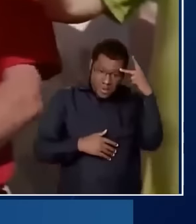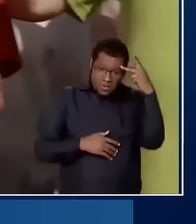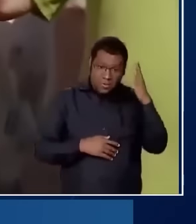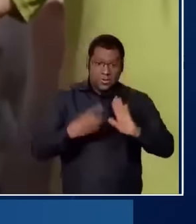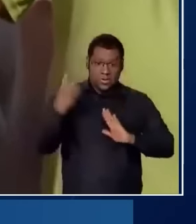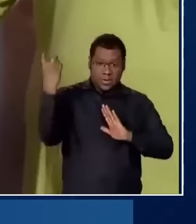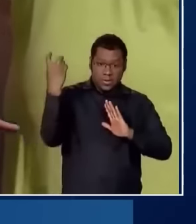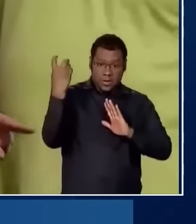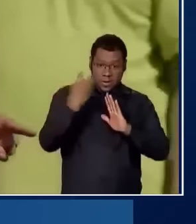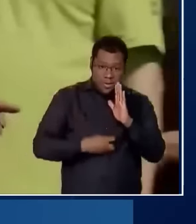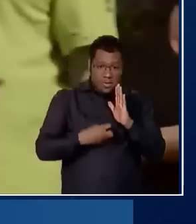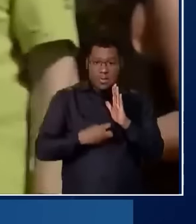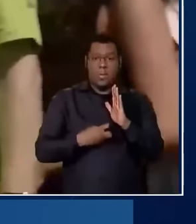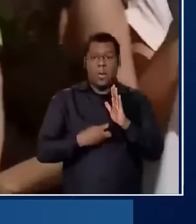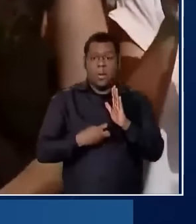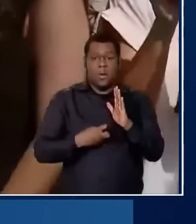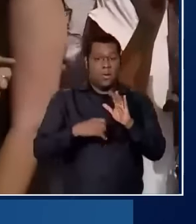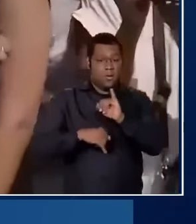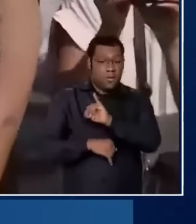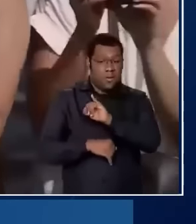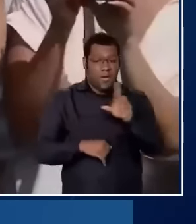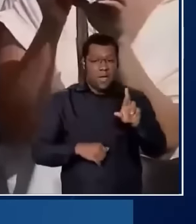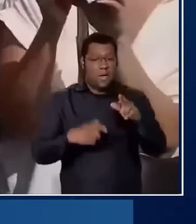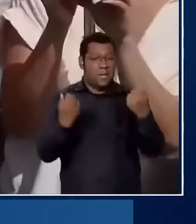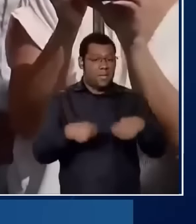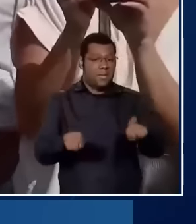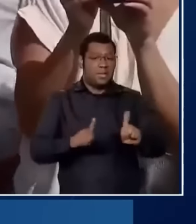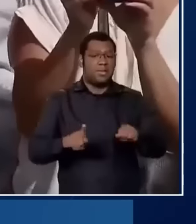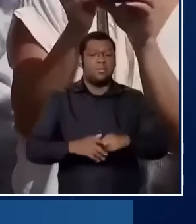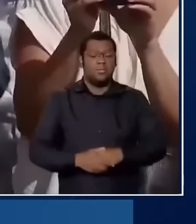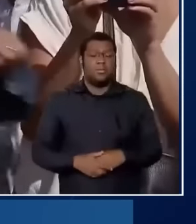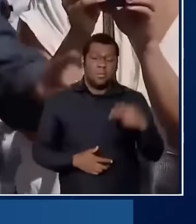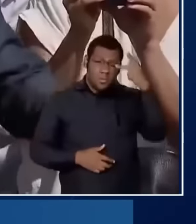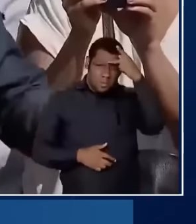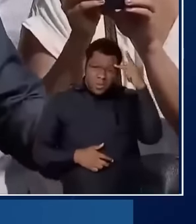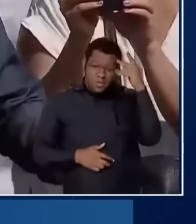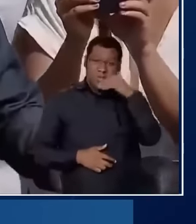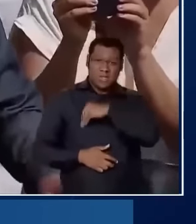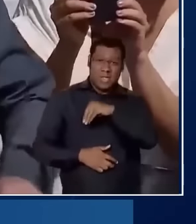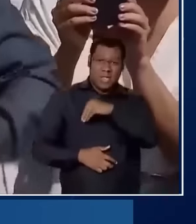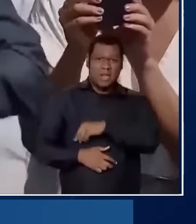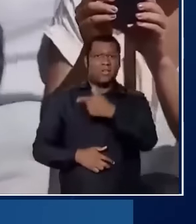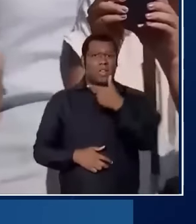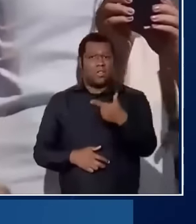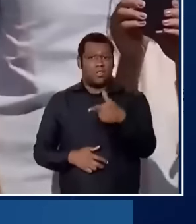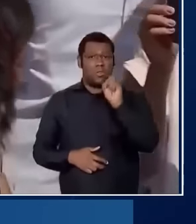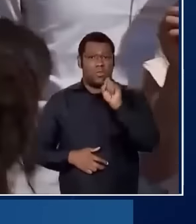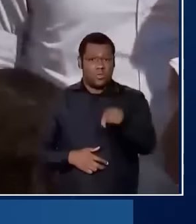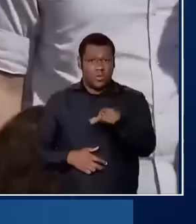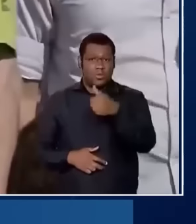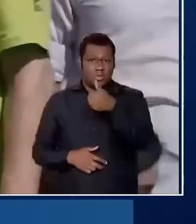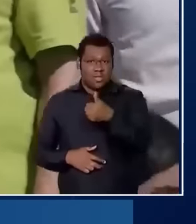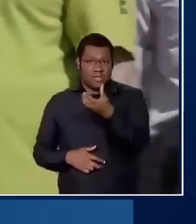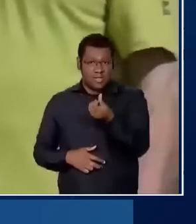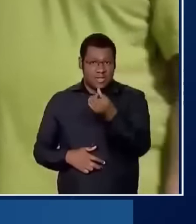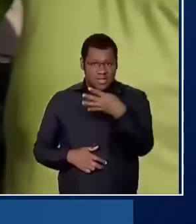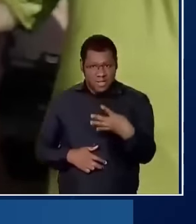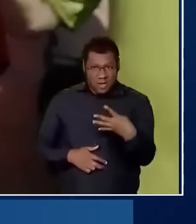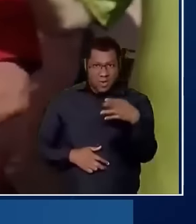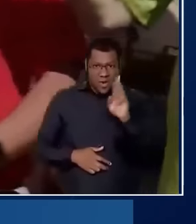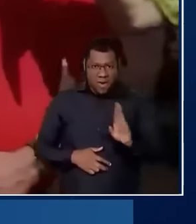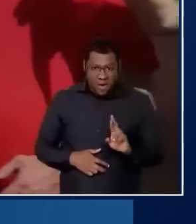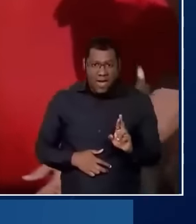vigor faz diferença. Agora, para variar, me parece o presidente Lula, ao contrário do que